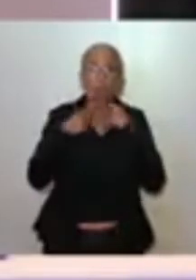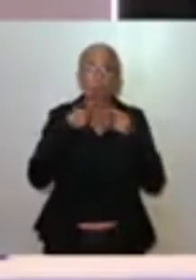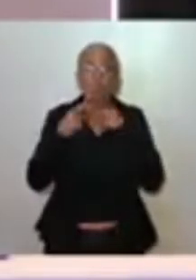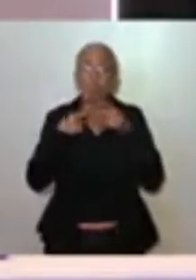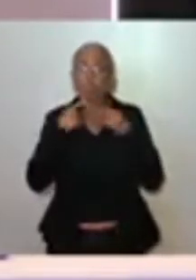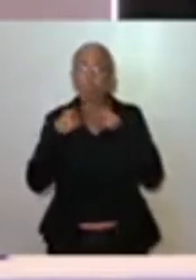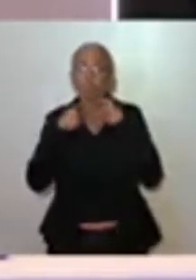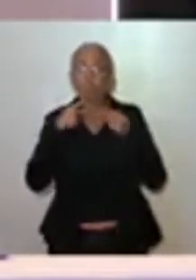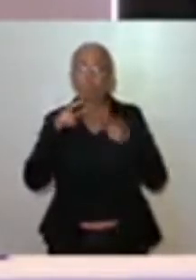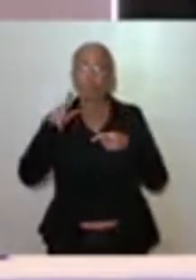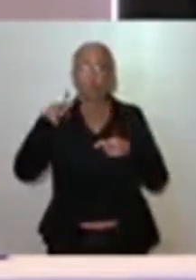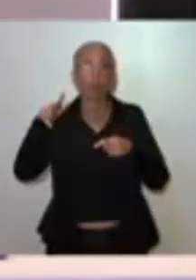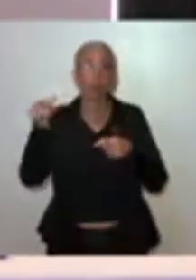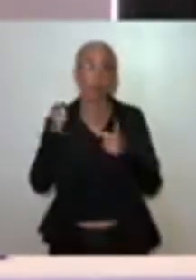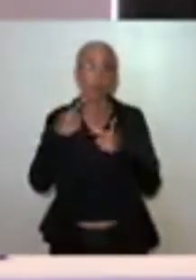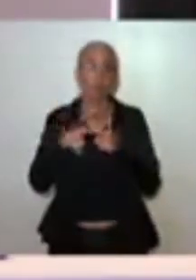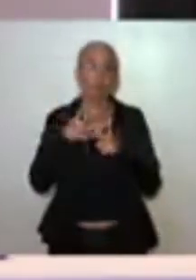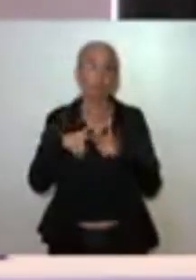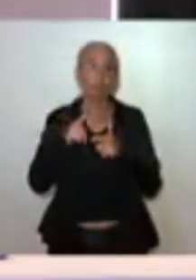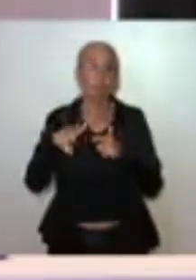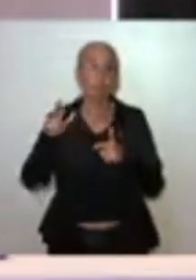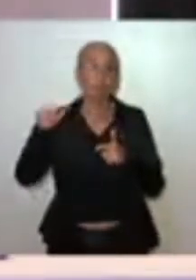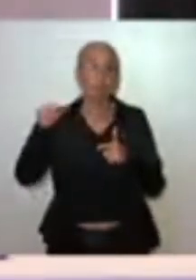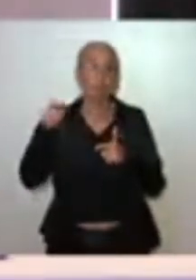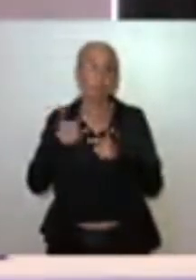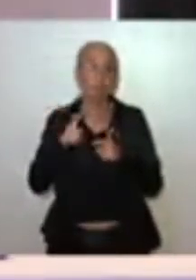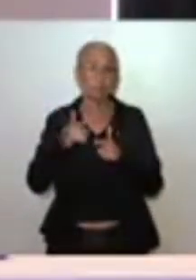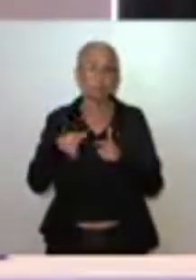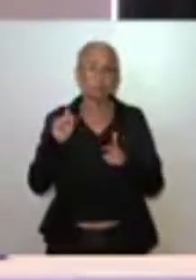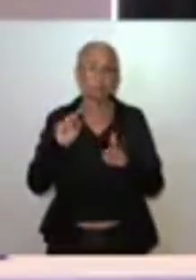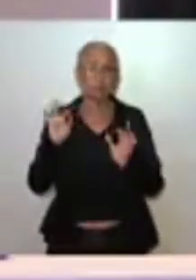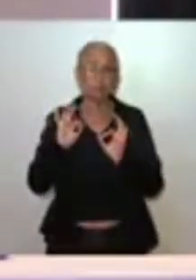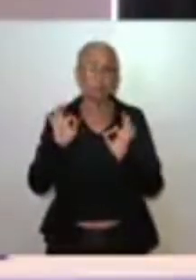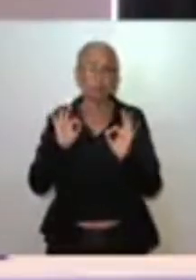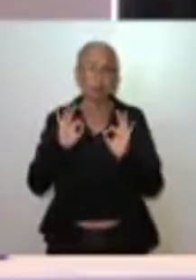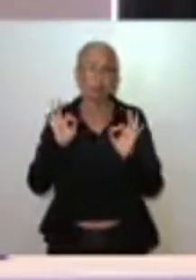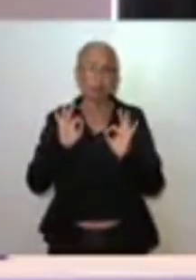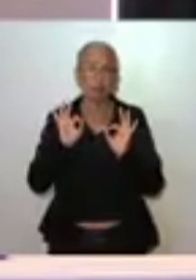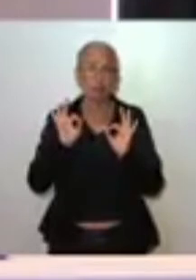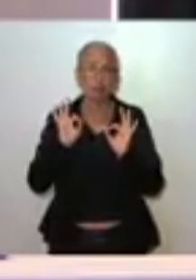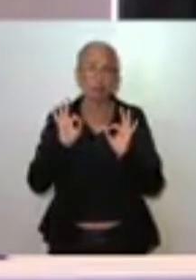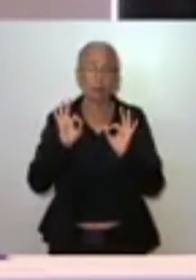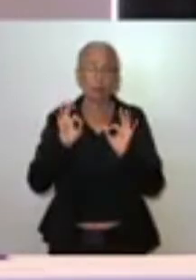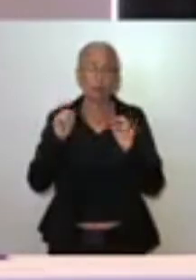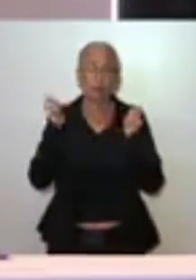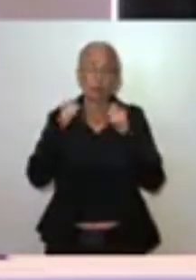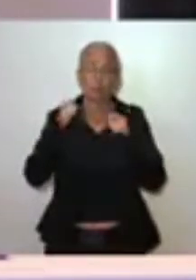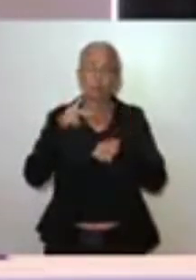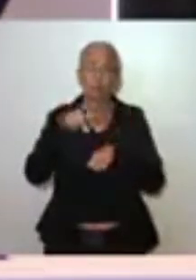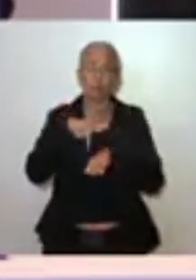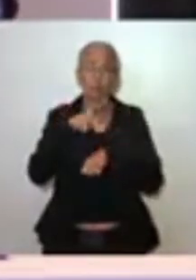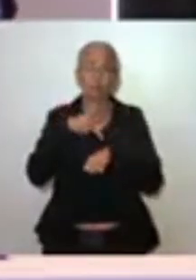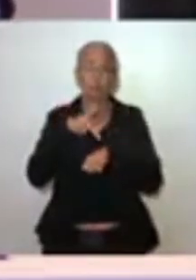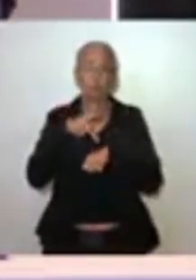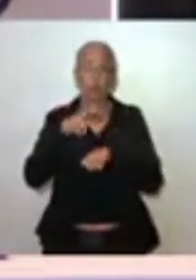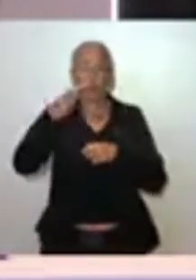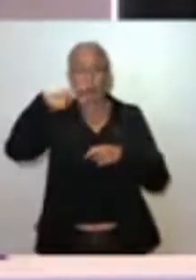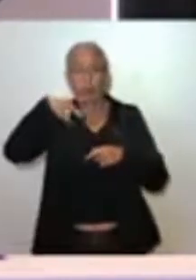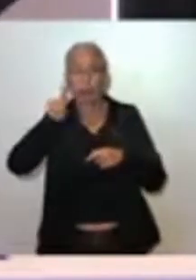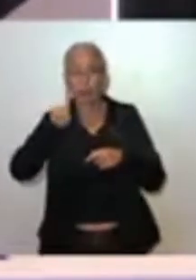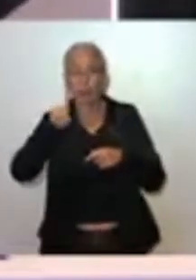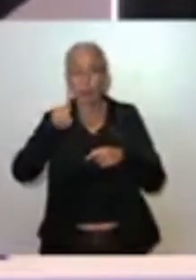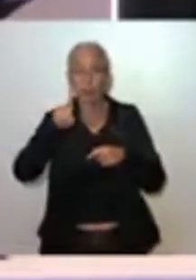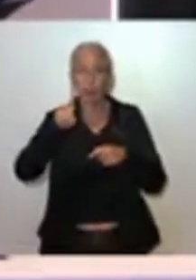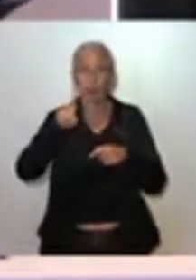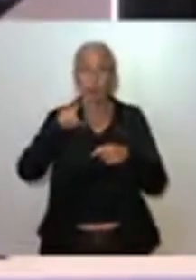algo que nunca deu problema e portanto é um desserviço ao país então é ir lá no código-fonte